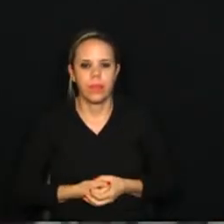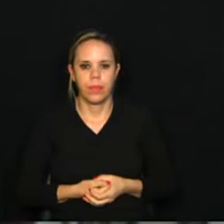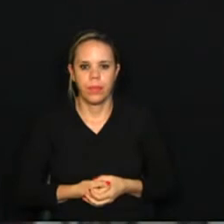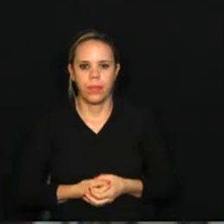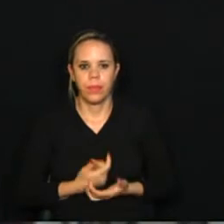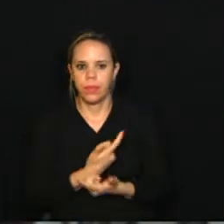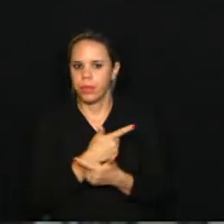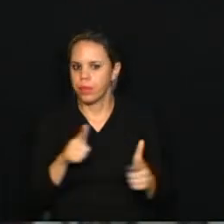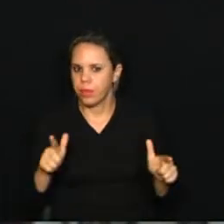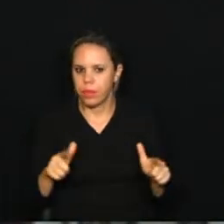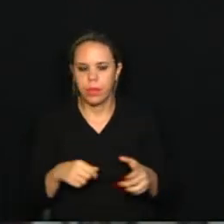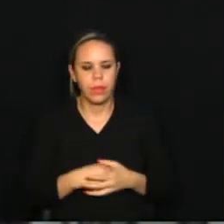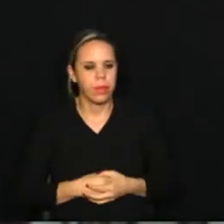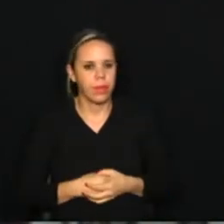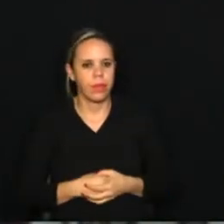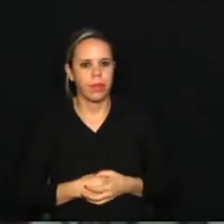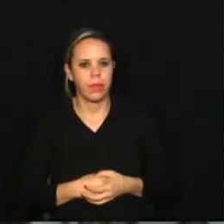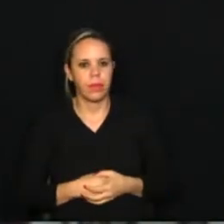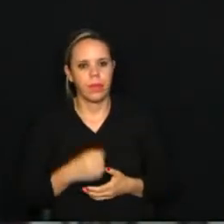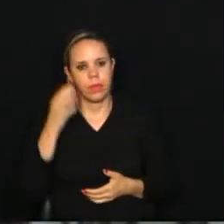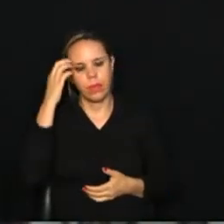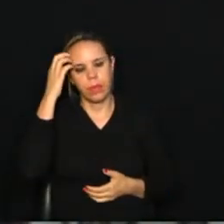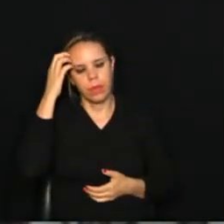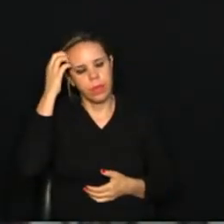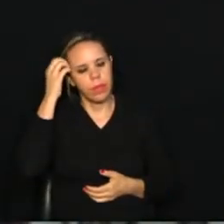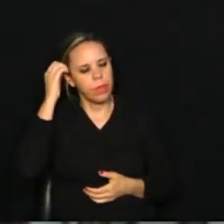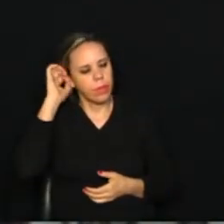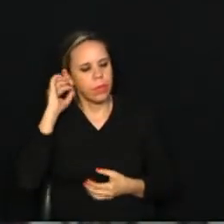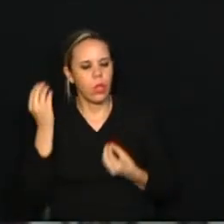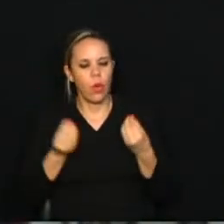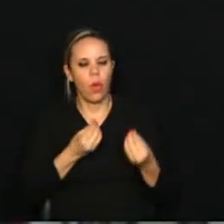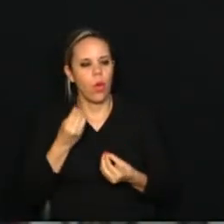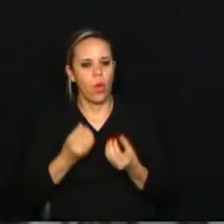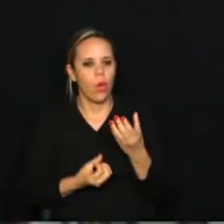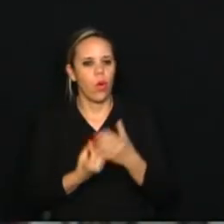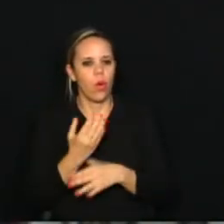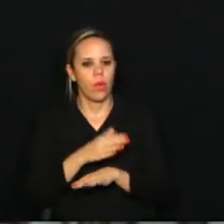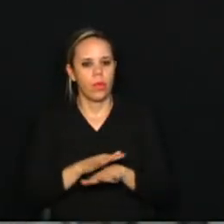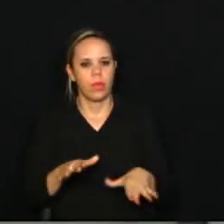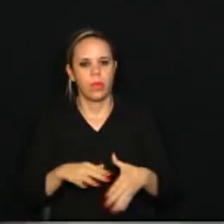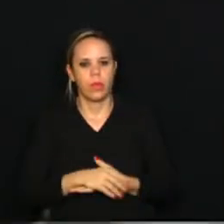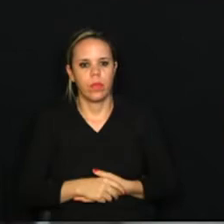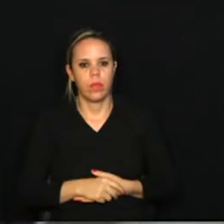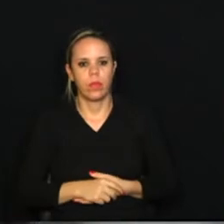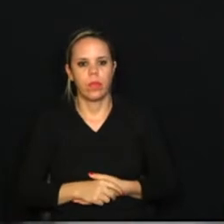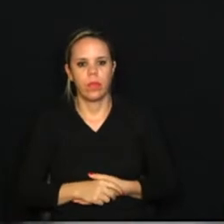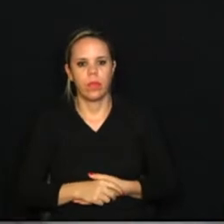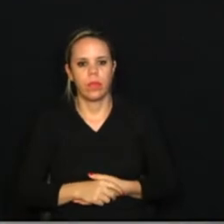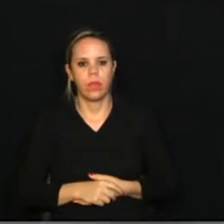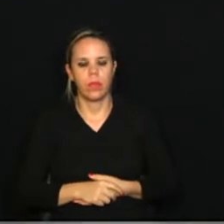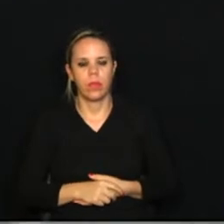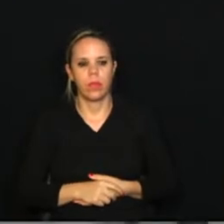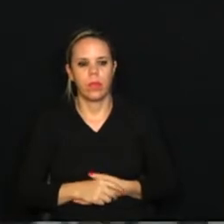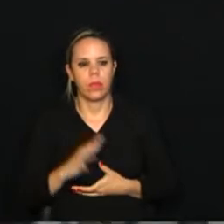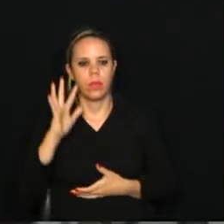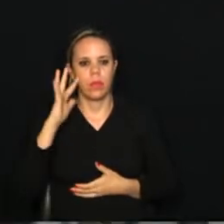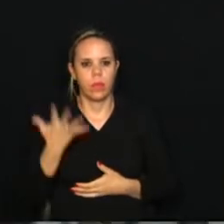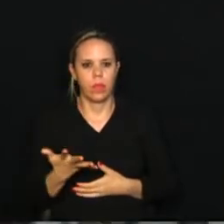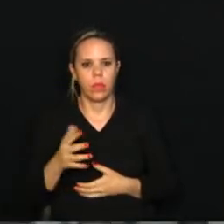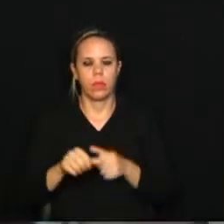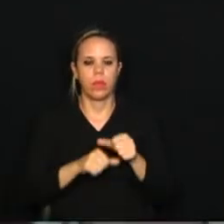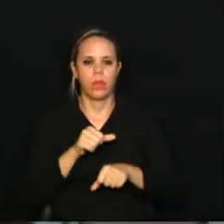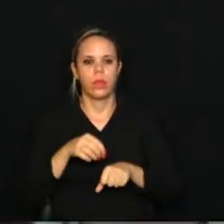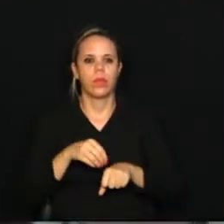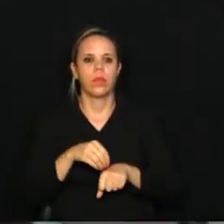não tem muito, né, como inventar aí, né? A solução é